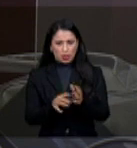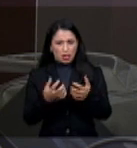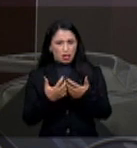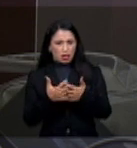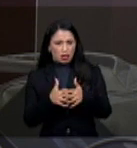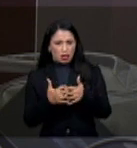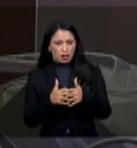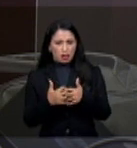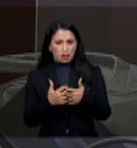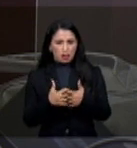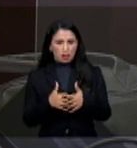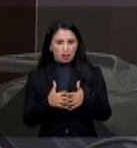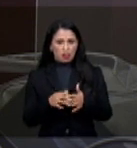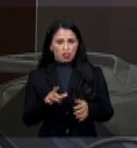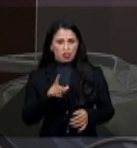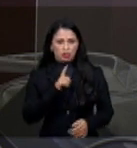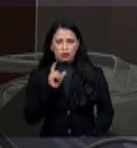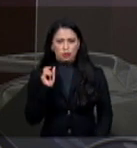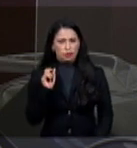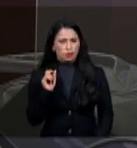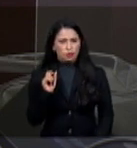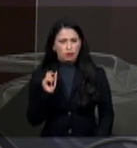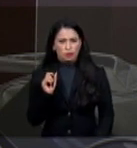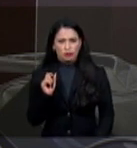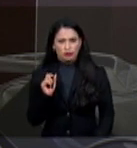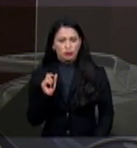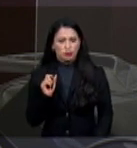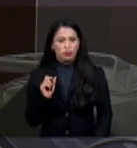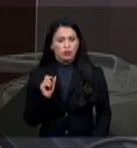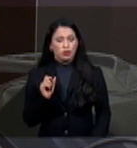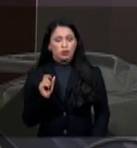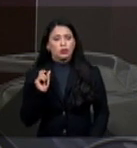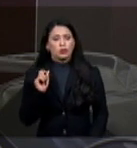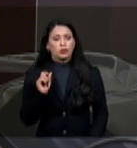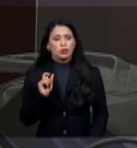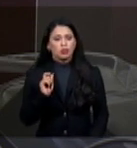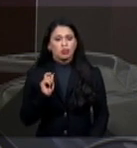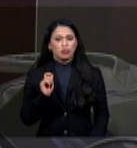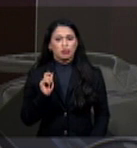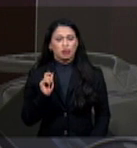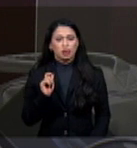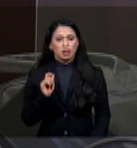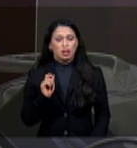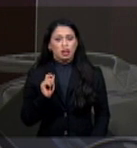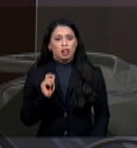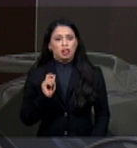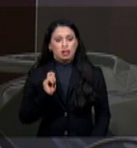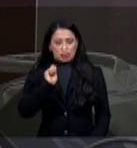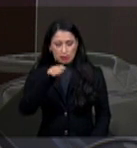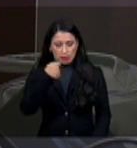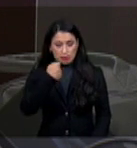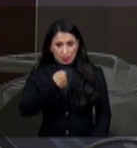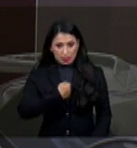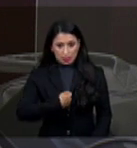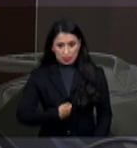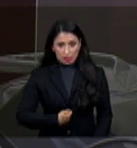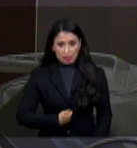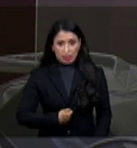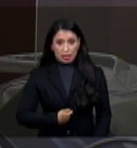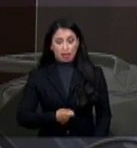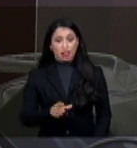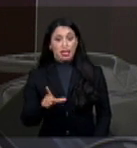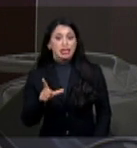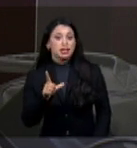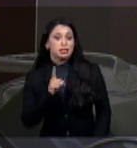refletindo a partir do que eu entendo do que é ser e do que é estar, né? E eu entendo isso a partir de uma concepção